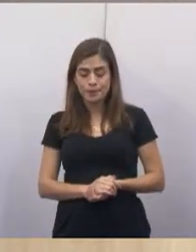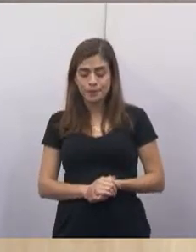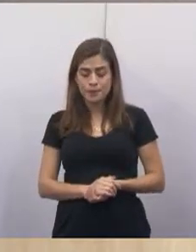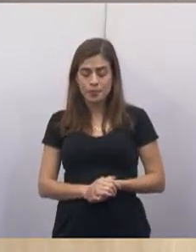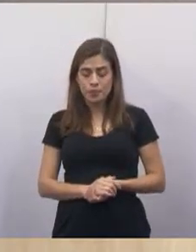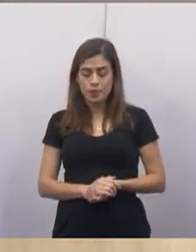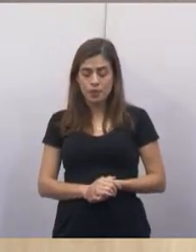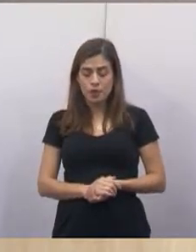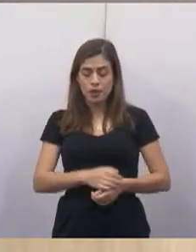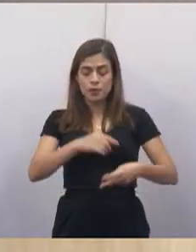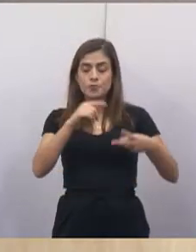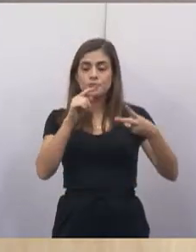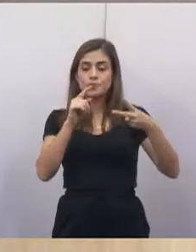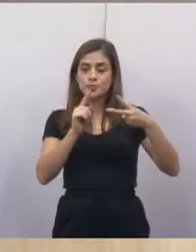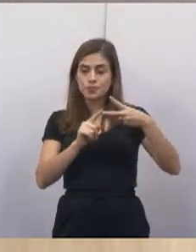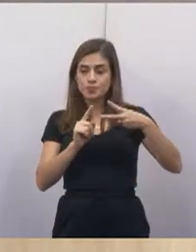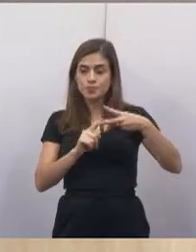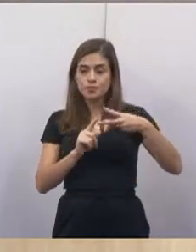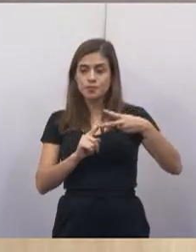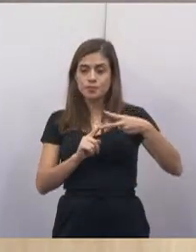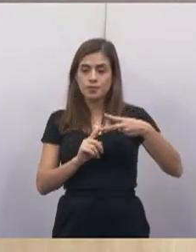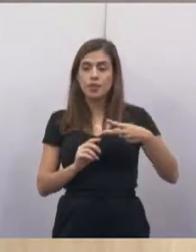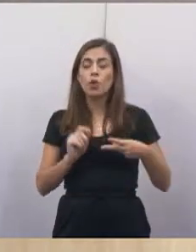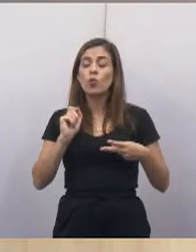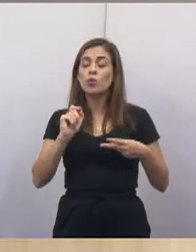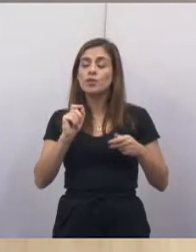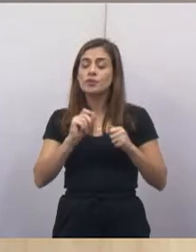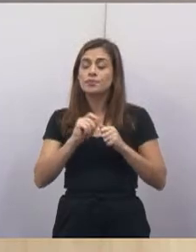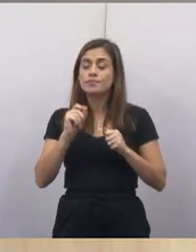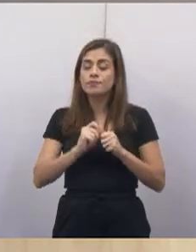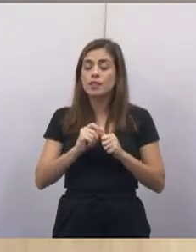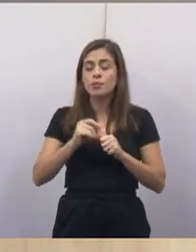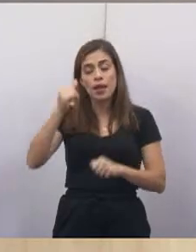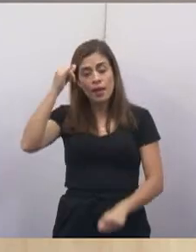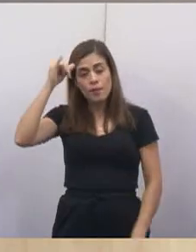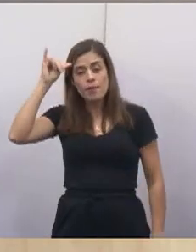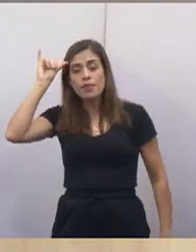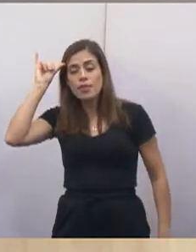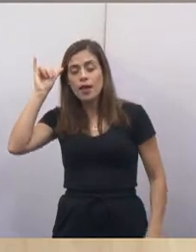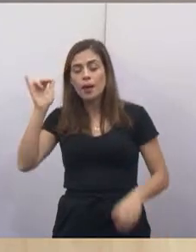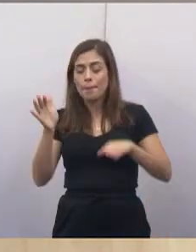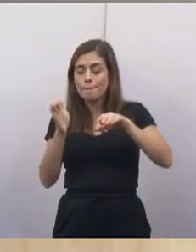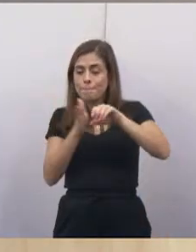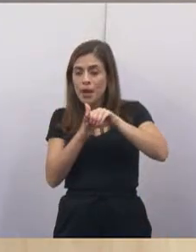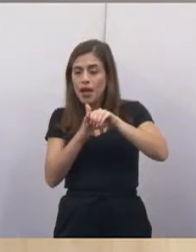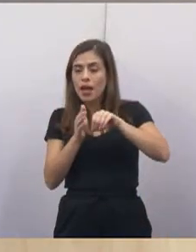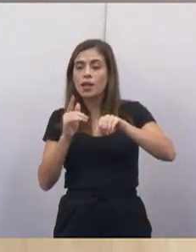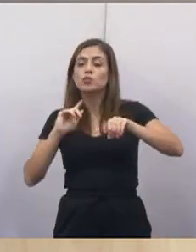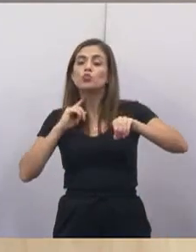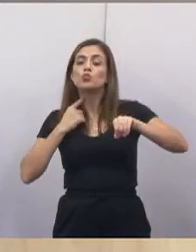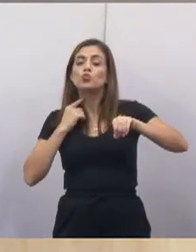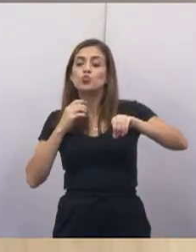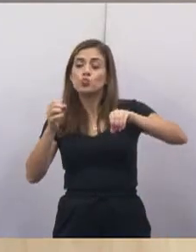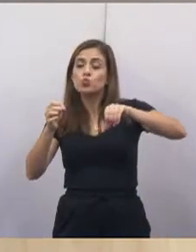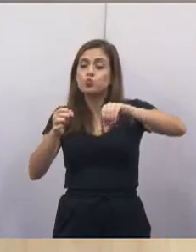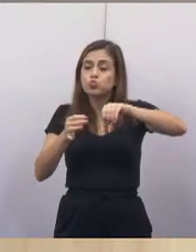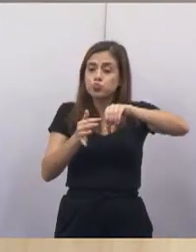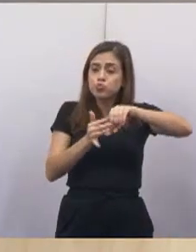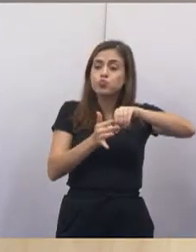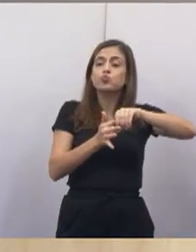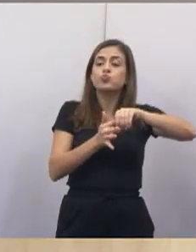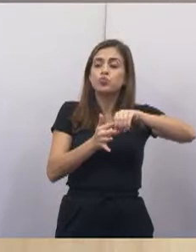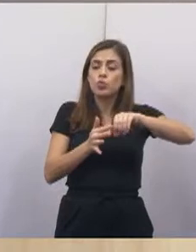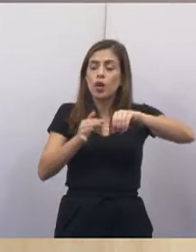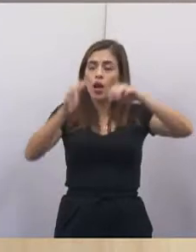para a contenção de sujeiras que vão para o bueiro durante as chuvas, causando transtornos e